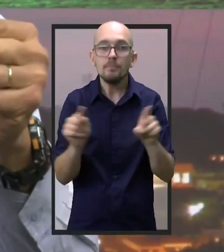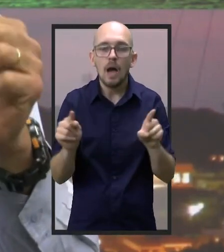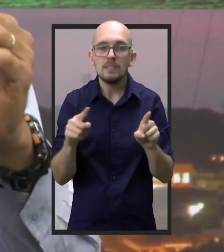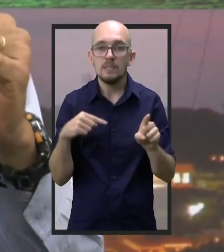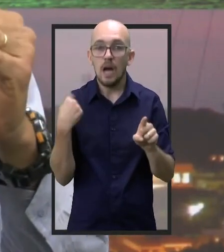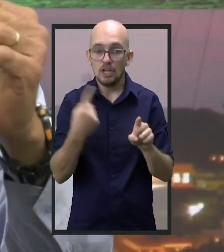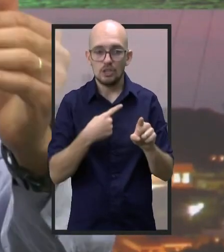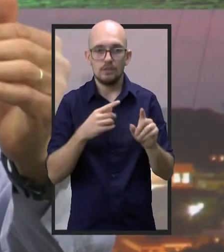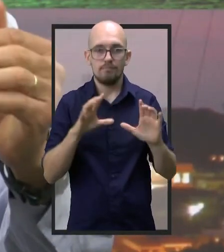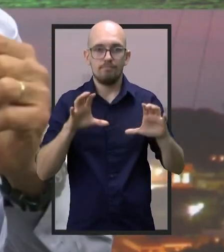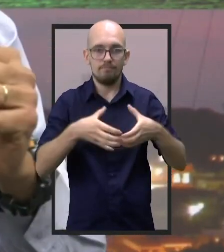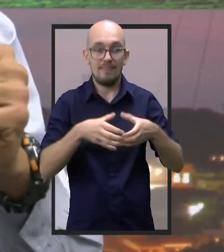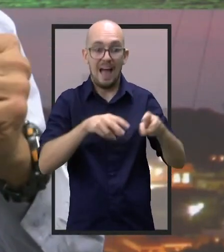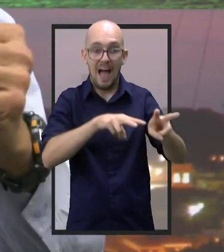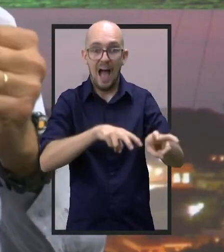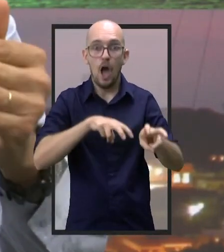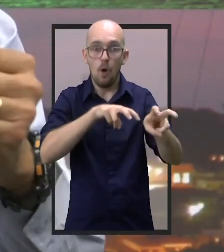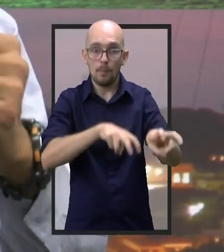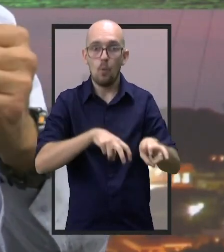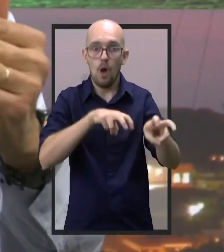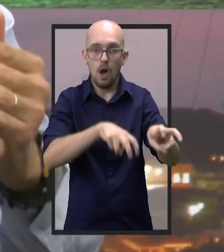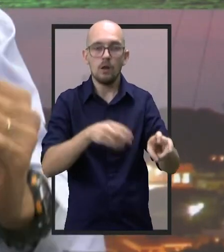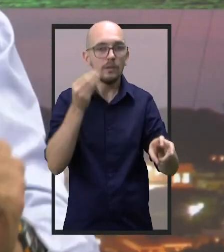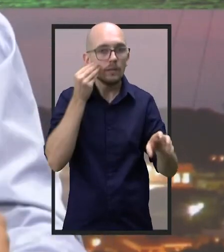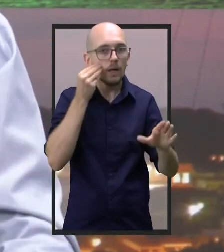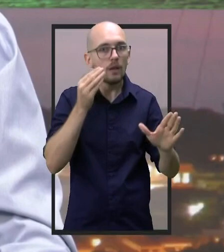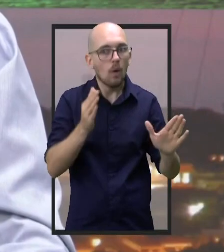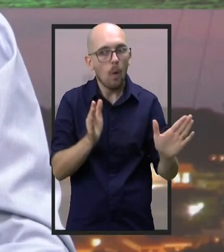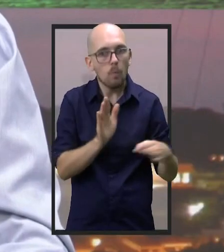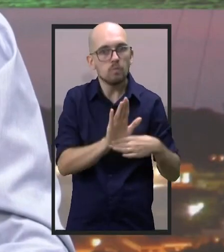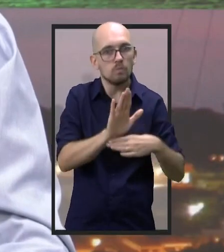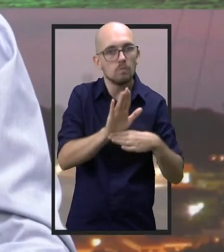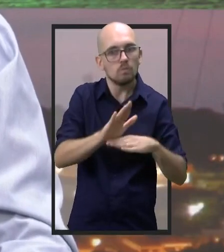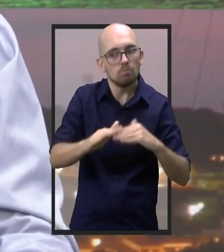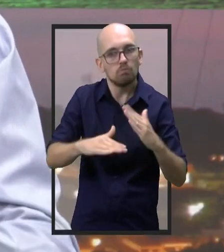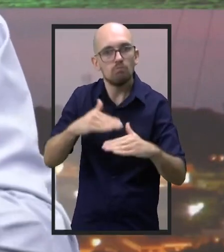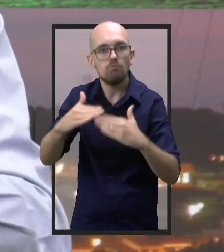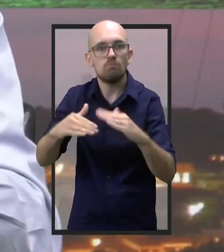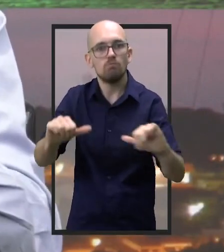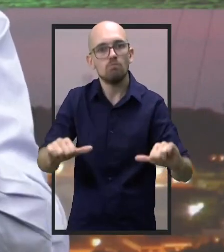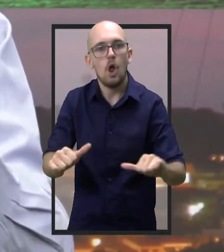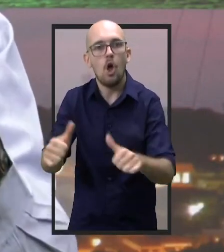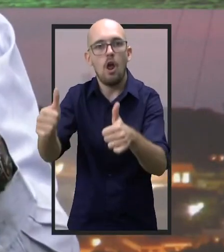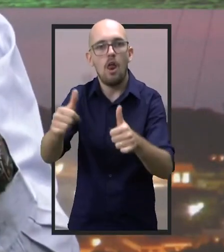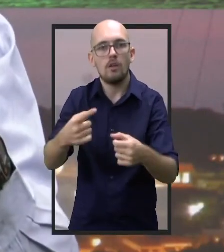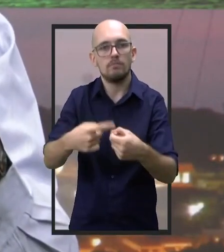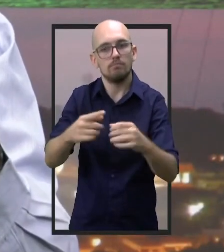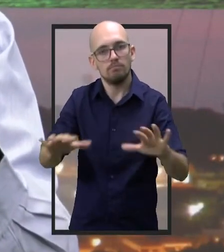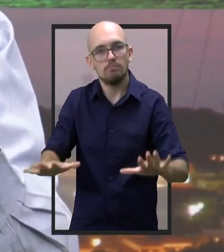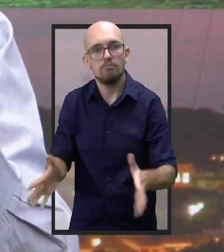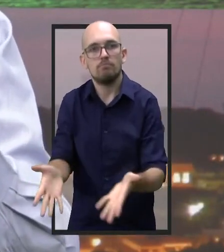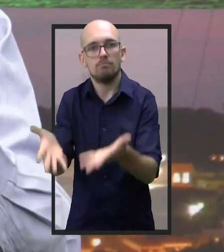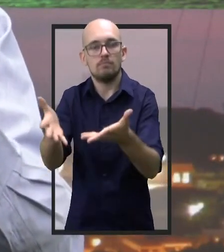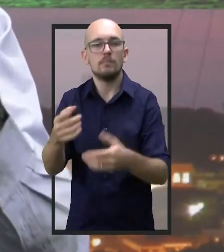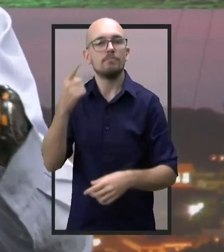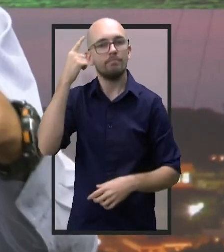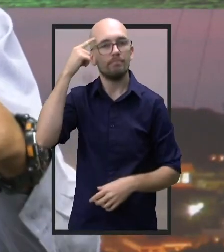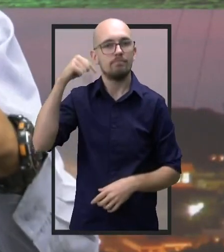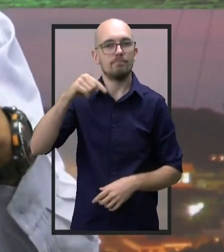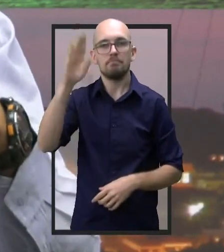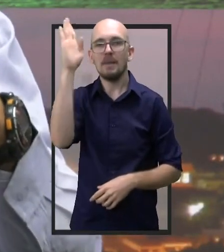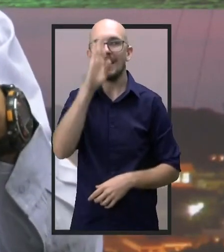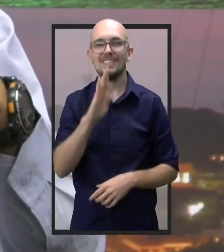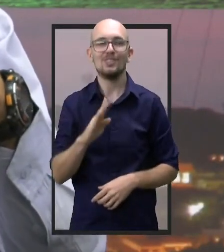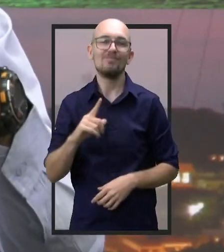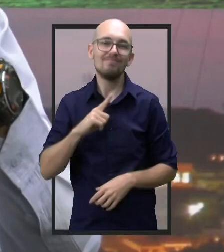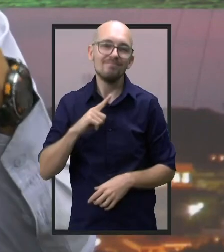da agropecuária está procurando levar, a sua missão está procurando ser feita. Né? Se você pensar em maneira nacional, essa